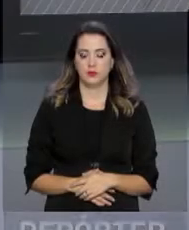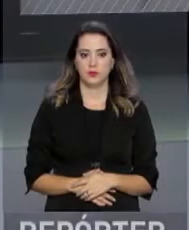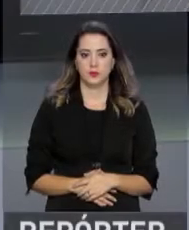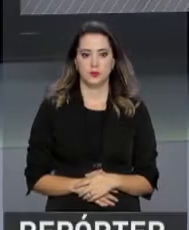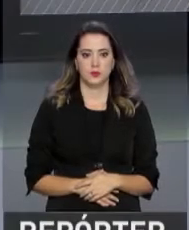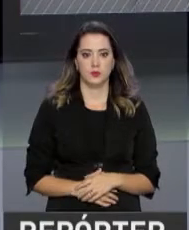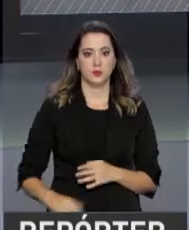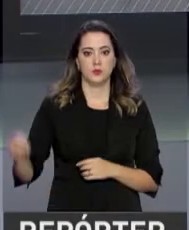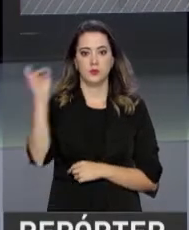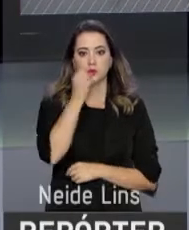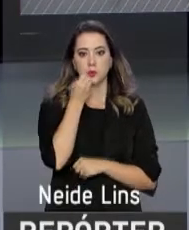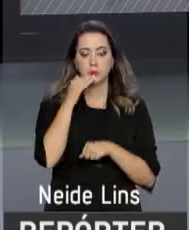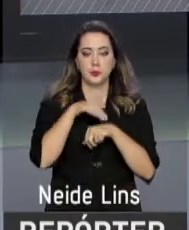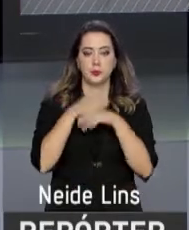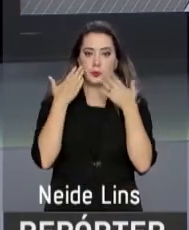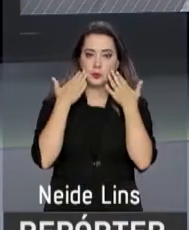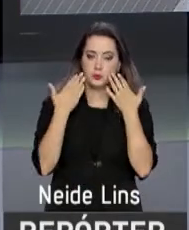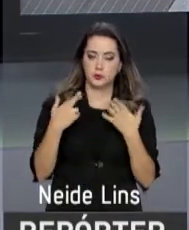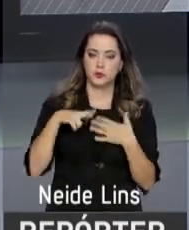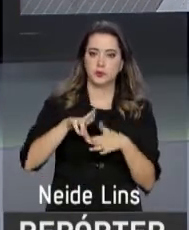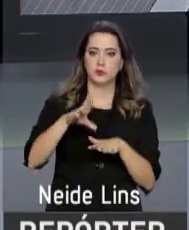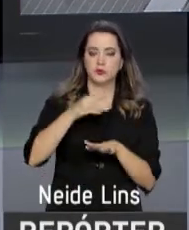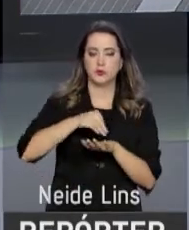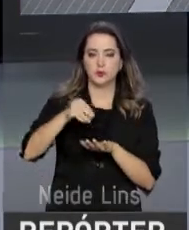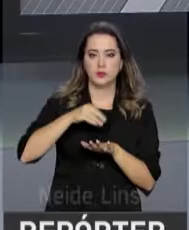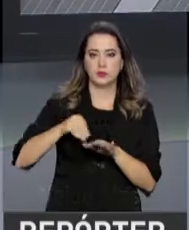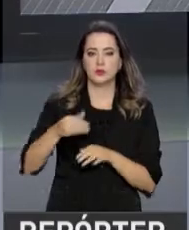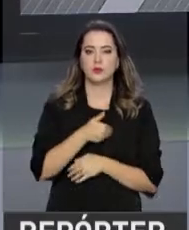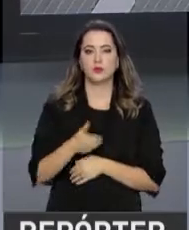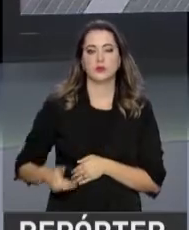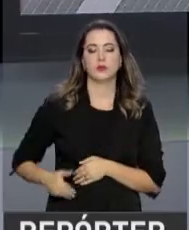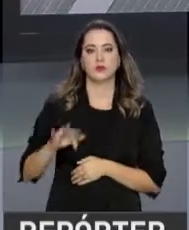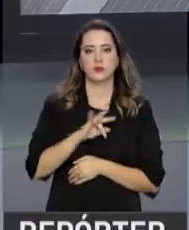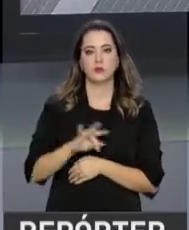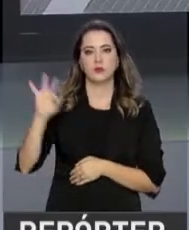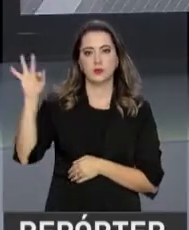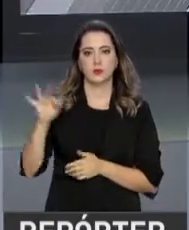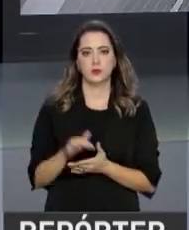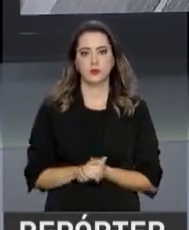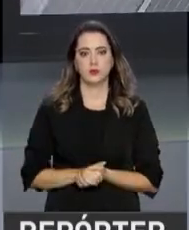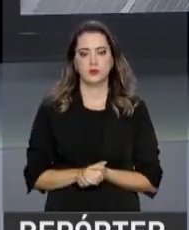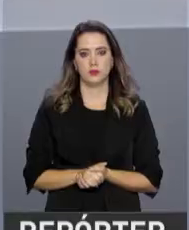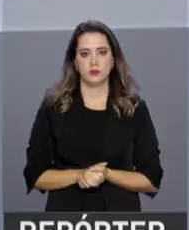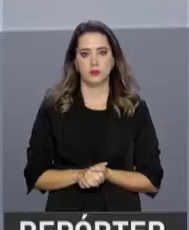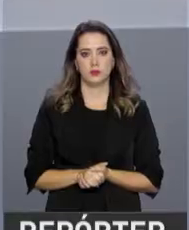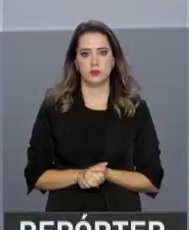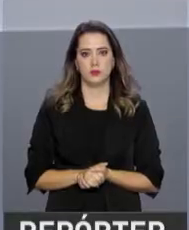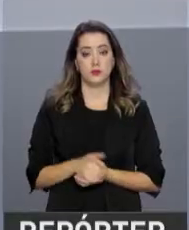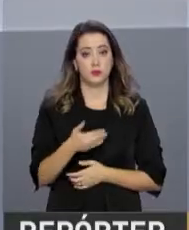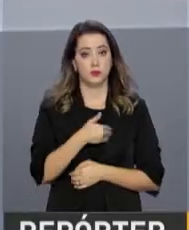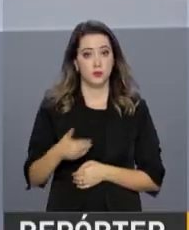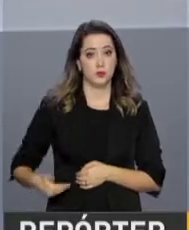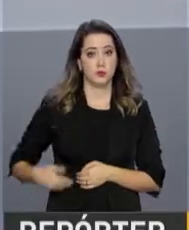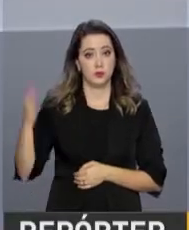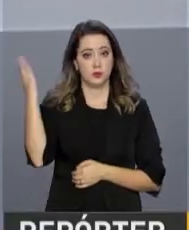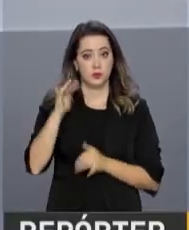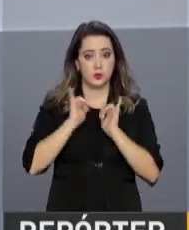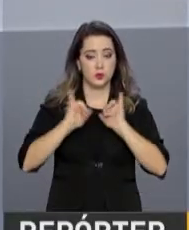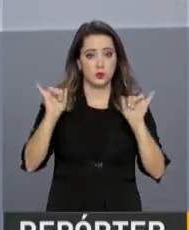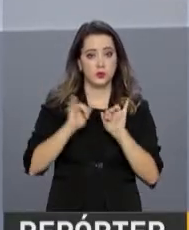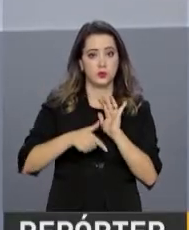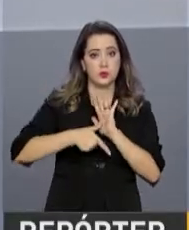olá boa noite estamos de volta com repórter nbr e as notícias do governo federal o governo brasileiro